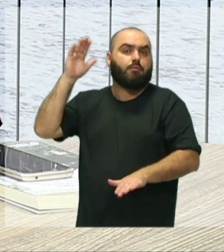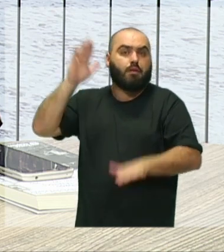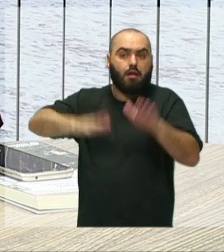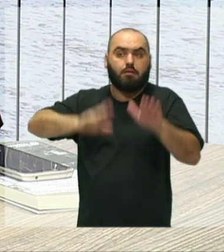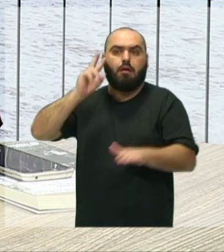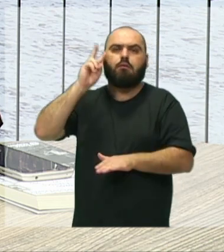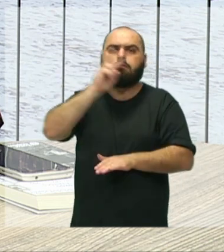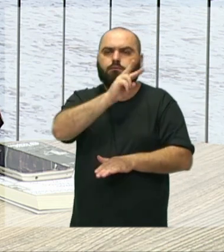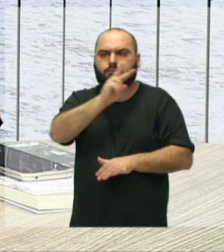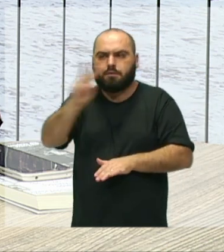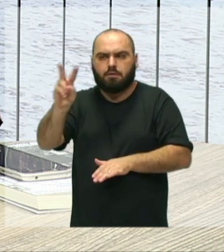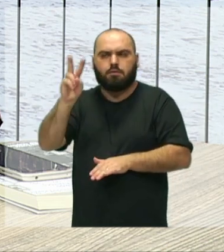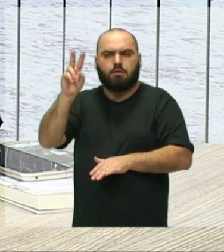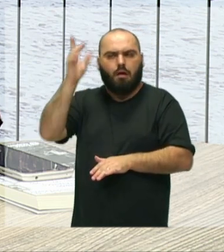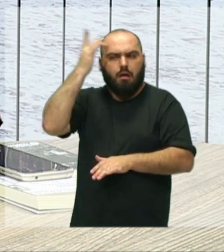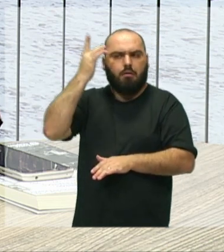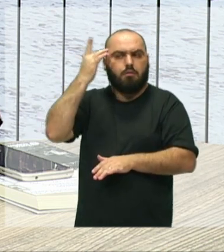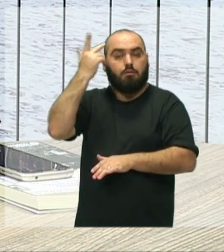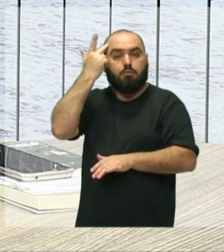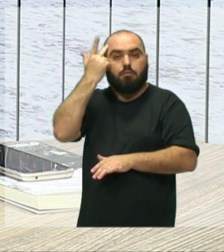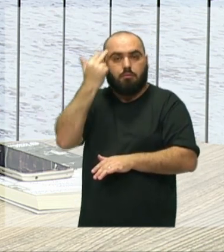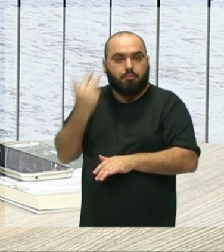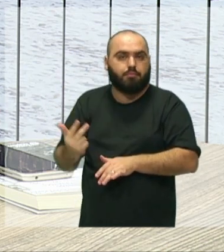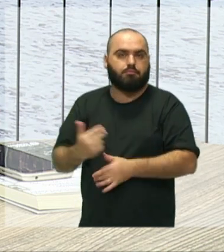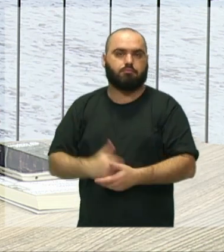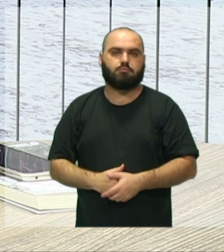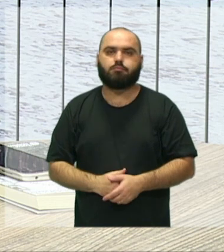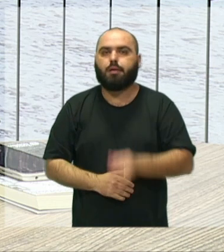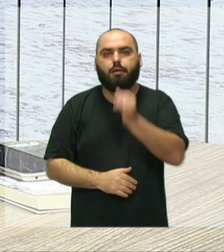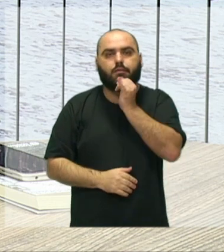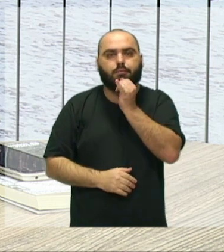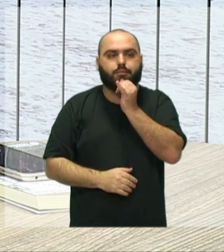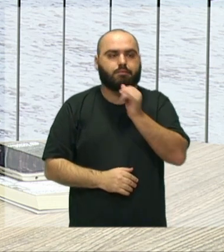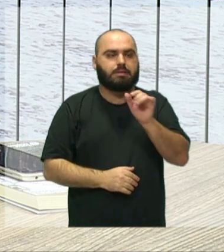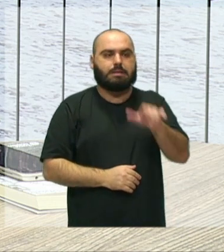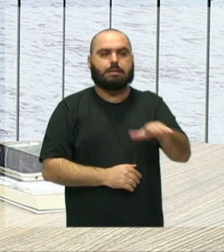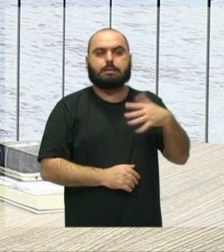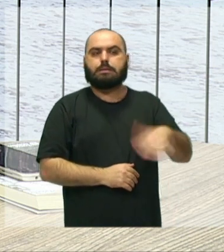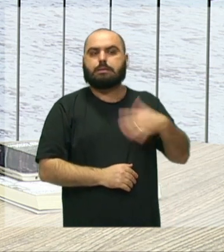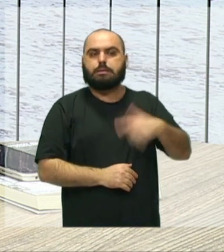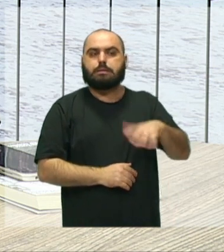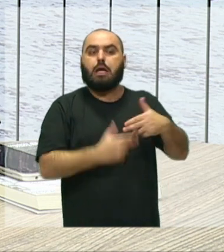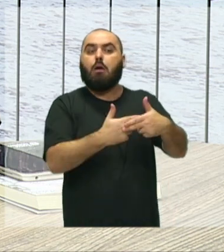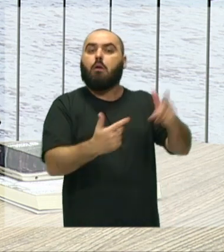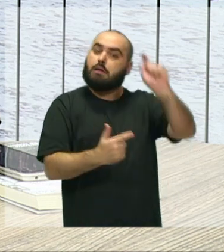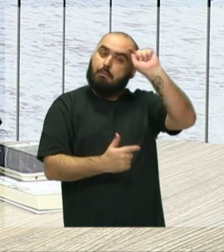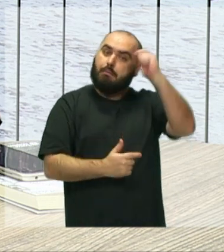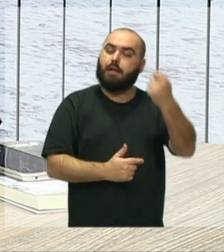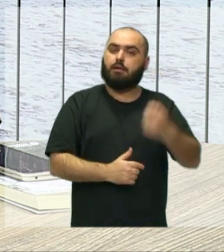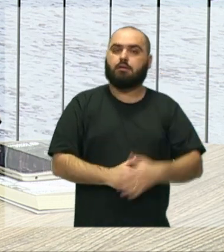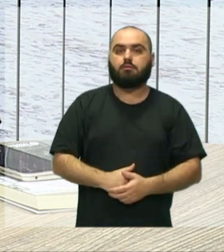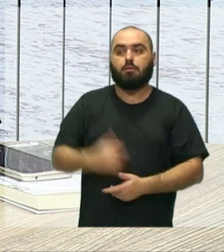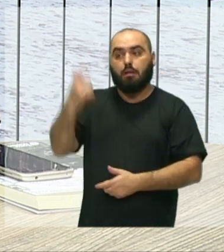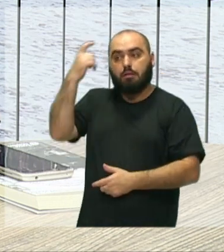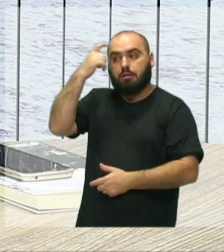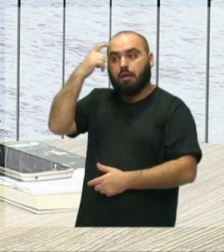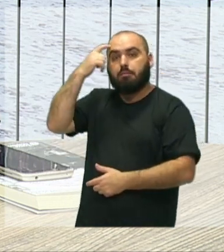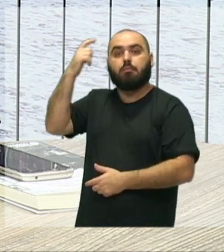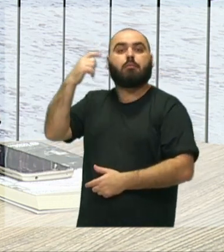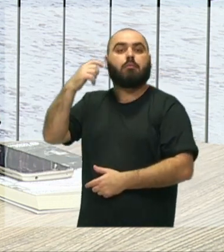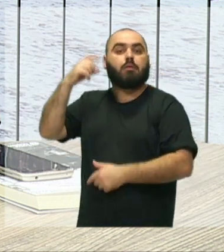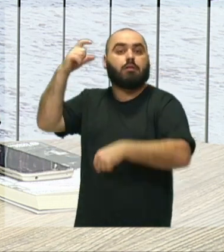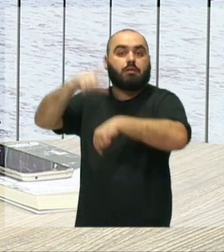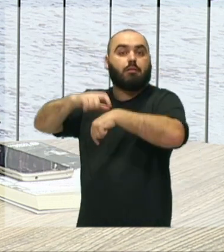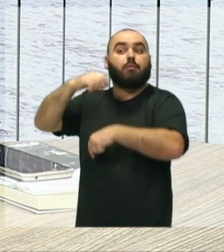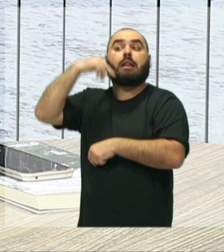expressões que a gente naturaliza. A coisa está preta, né? Os tempos negros da ditadura. Quer dizer,